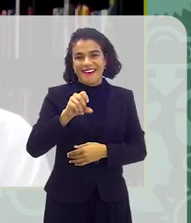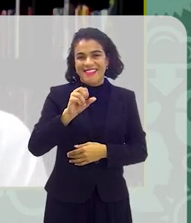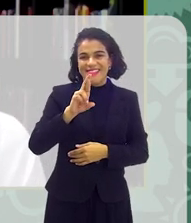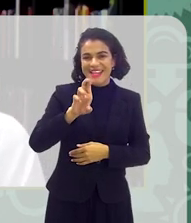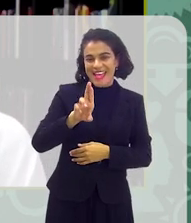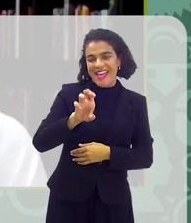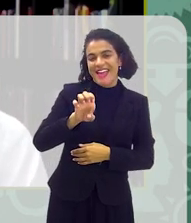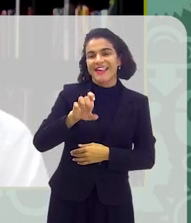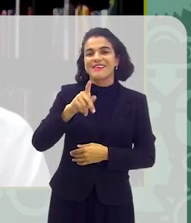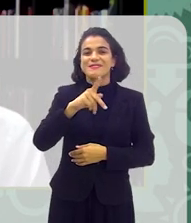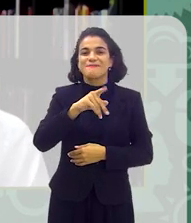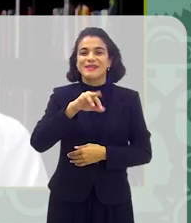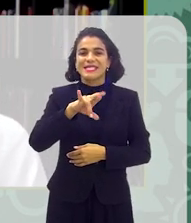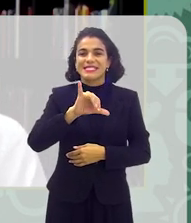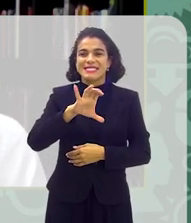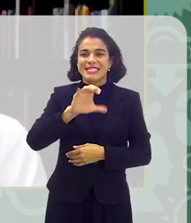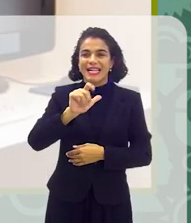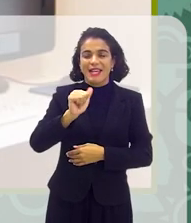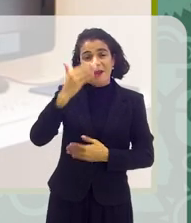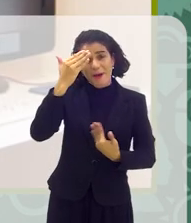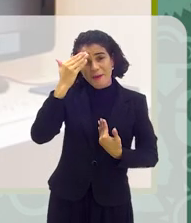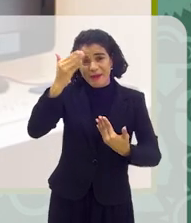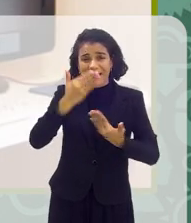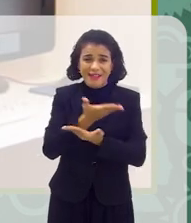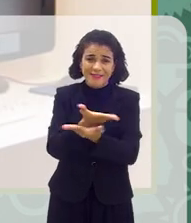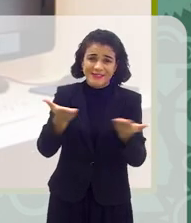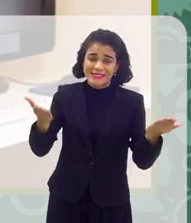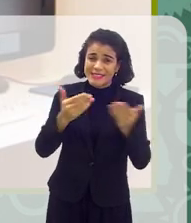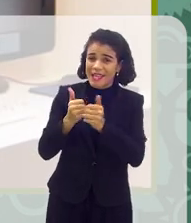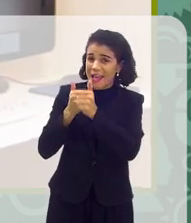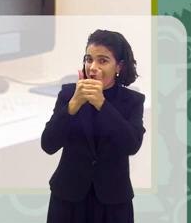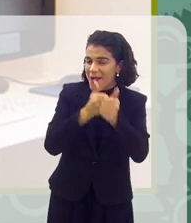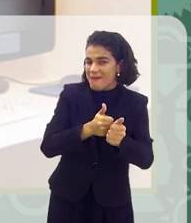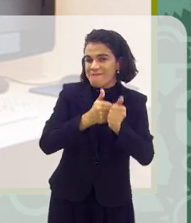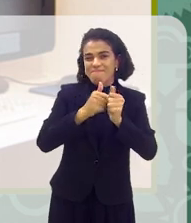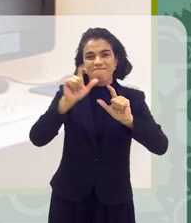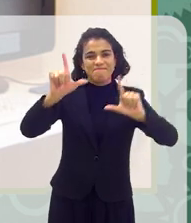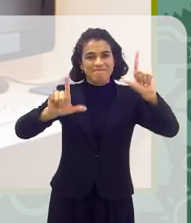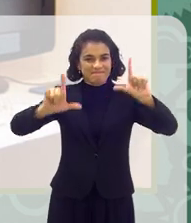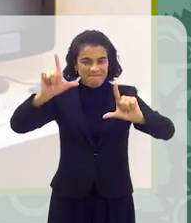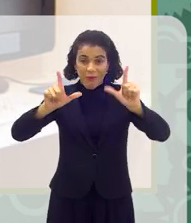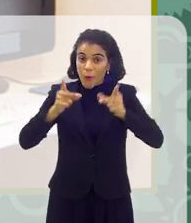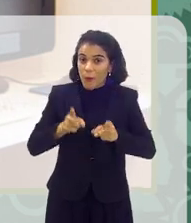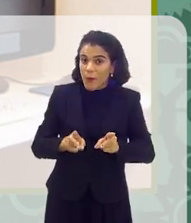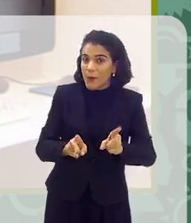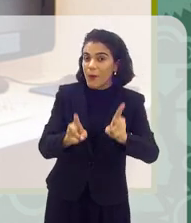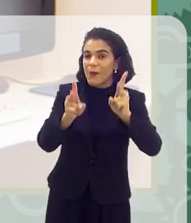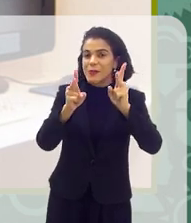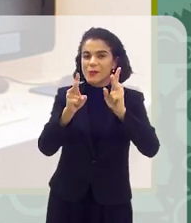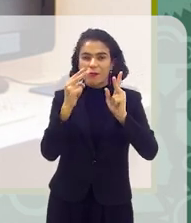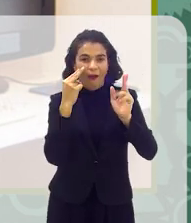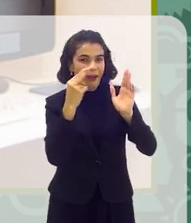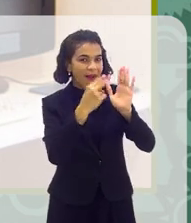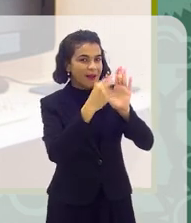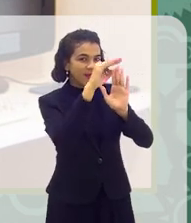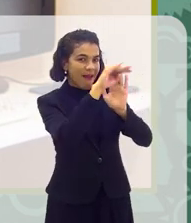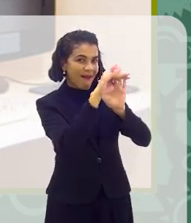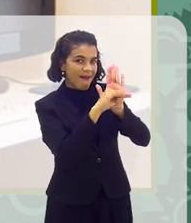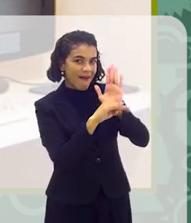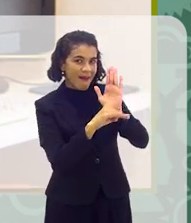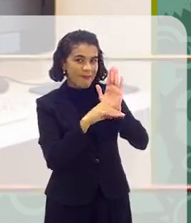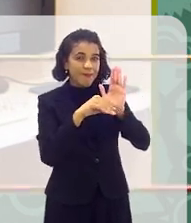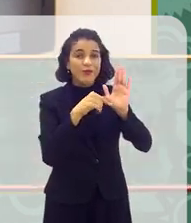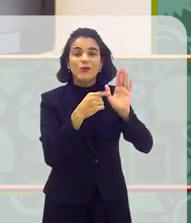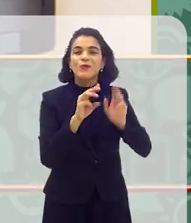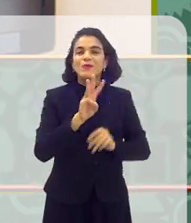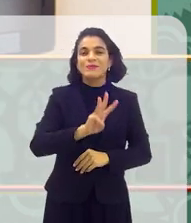André, Priscila e a todos que nos assistiram. E muito obrigada a vocês que acompanharam o programa de hoje. Continue de olho na programação